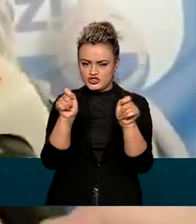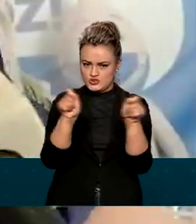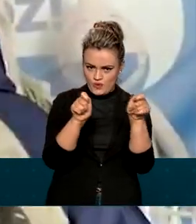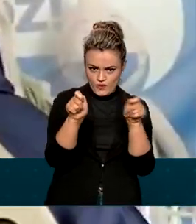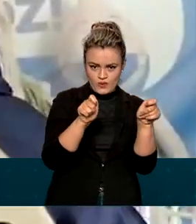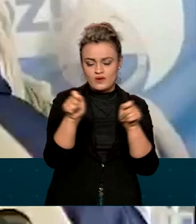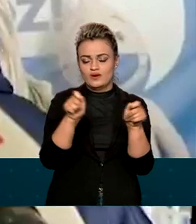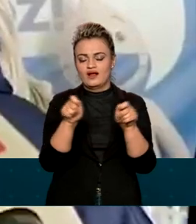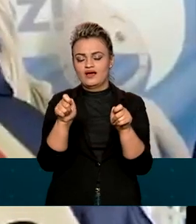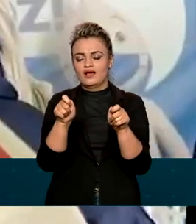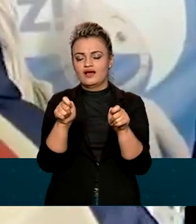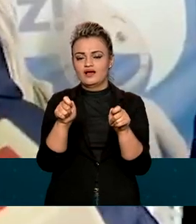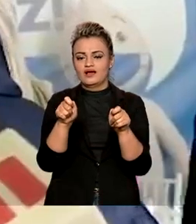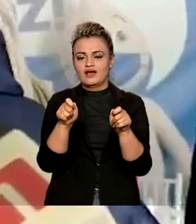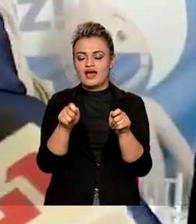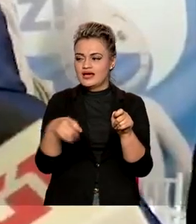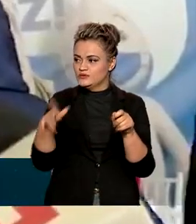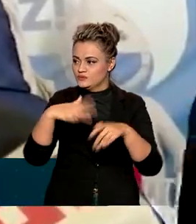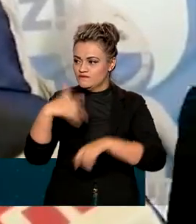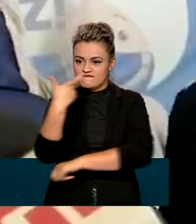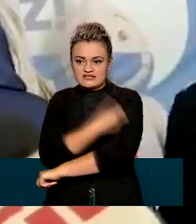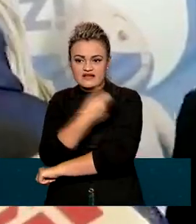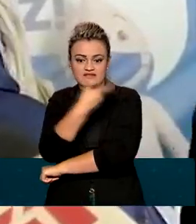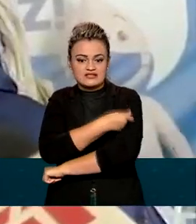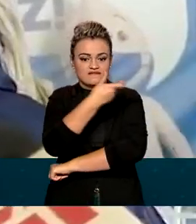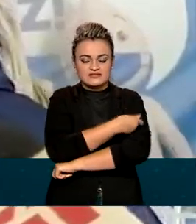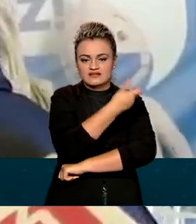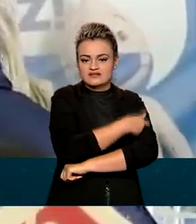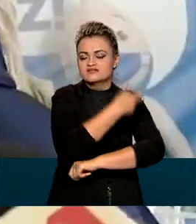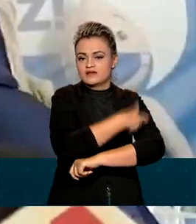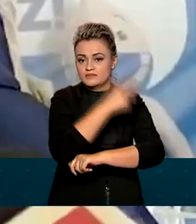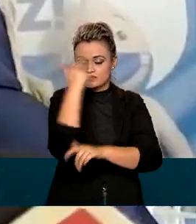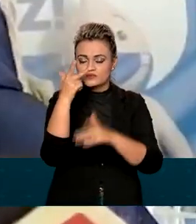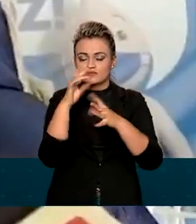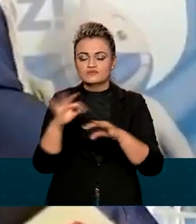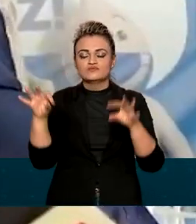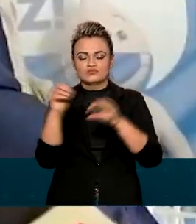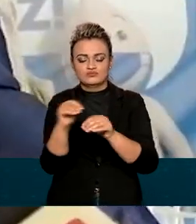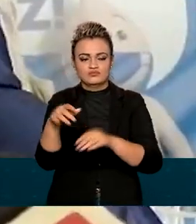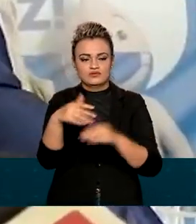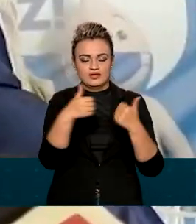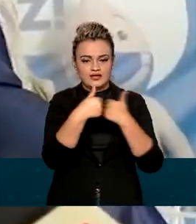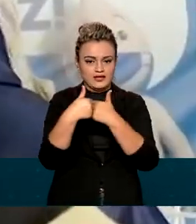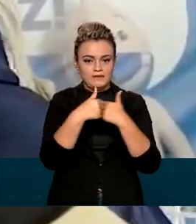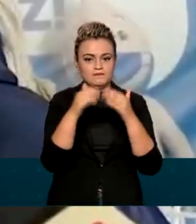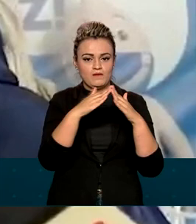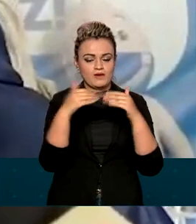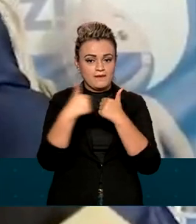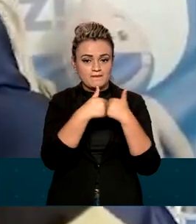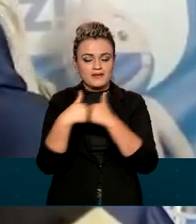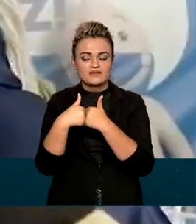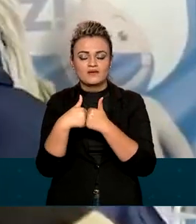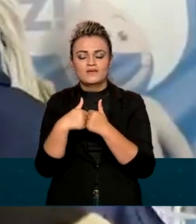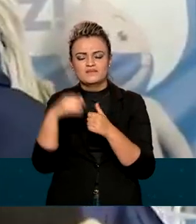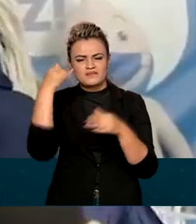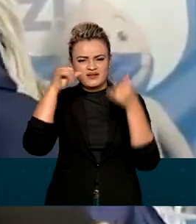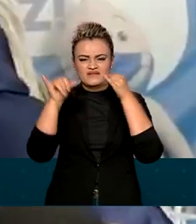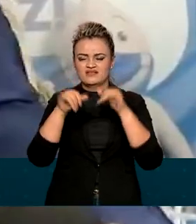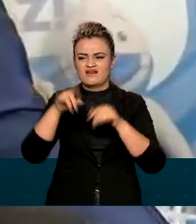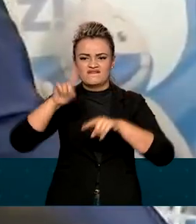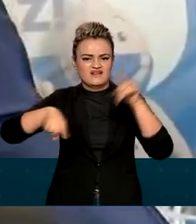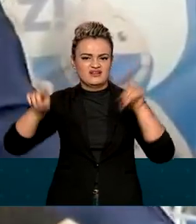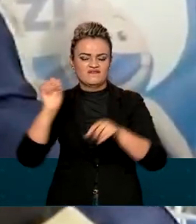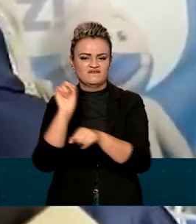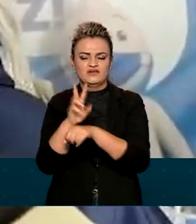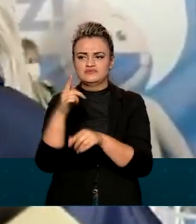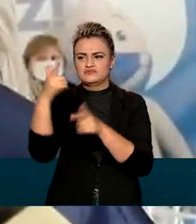criar uma espécie de um cordão epidemiológico vacinando a população fronteiriça para evitar que variantes